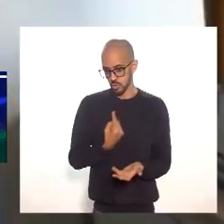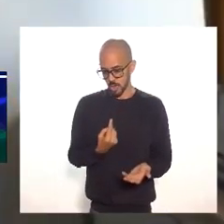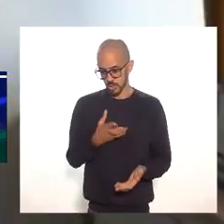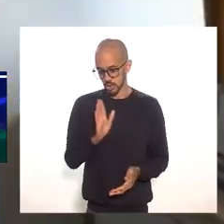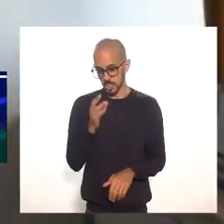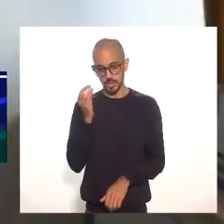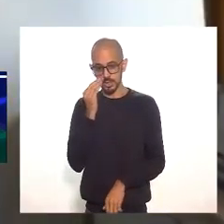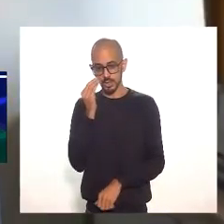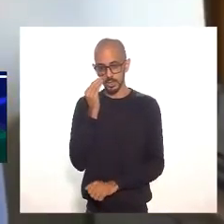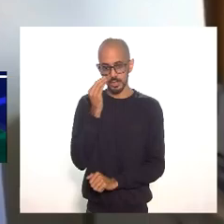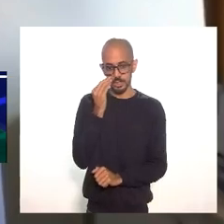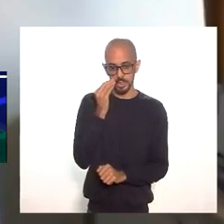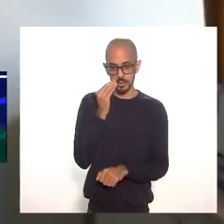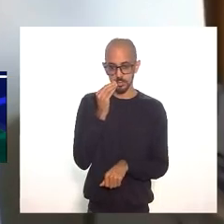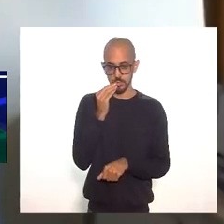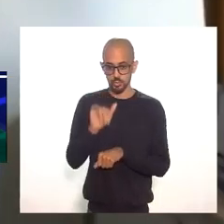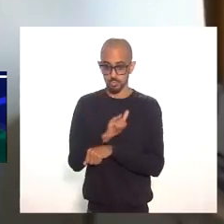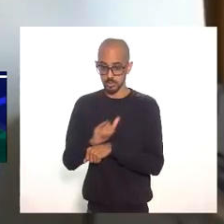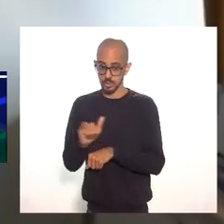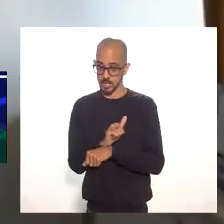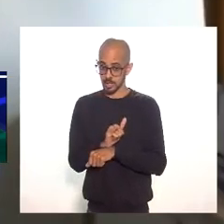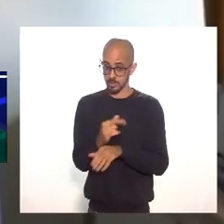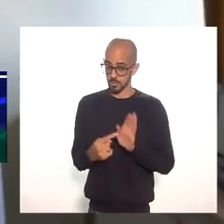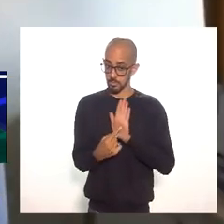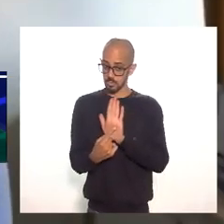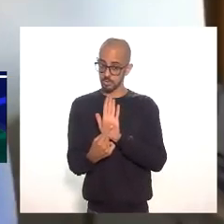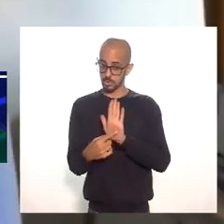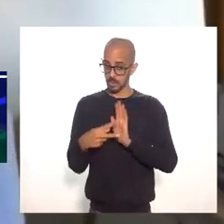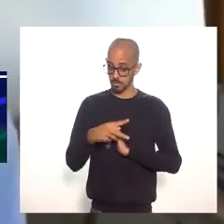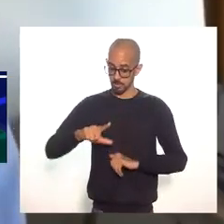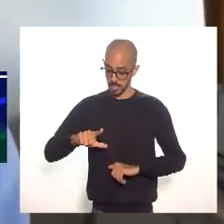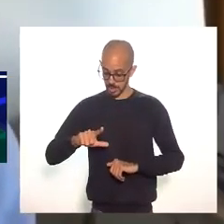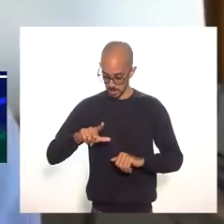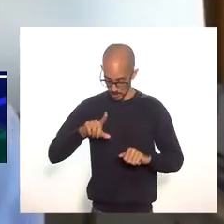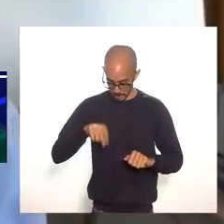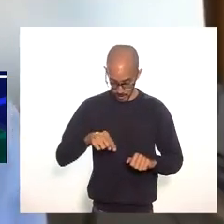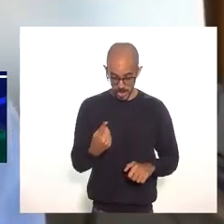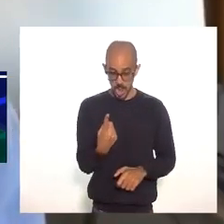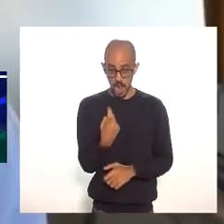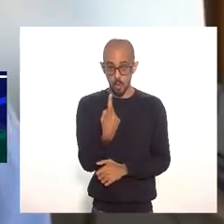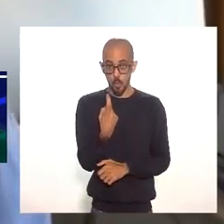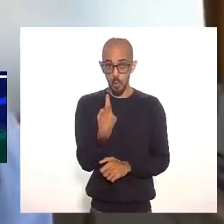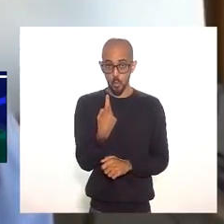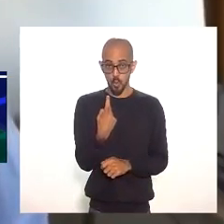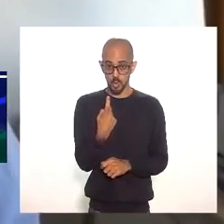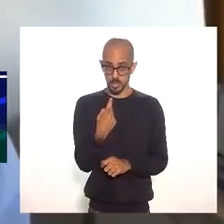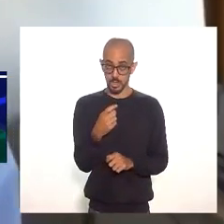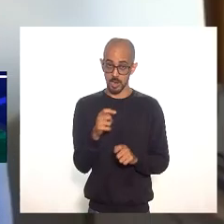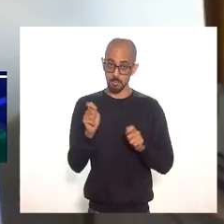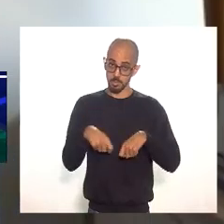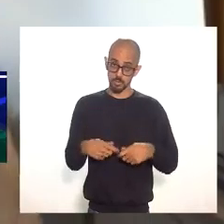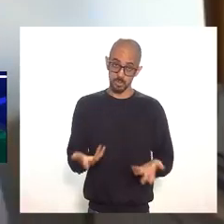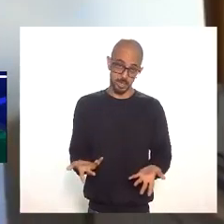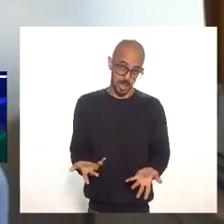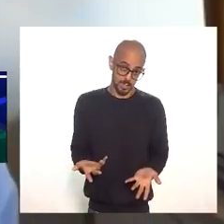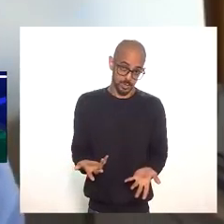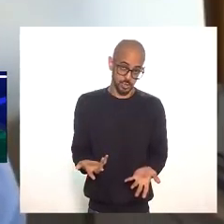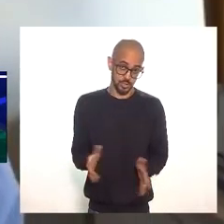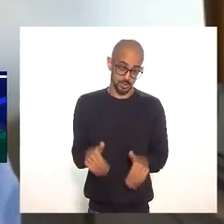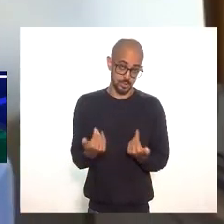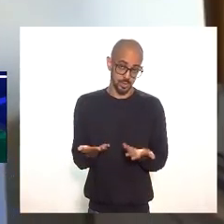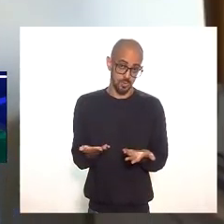formas possíveis, mostrar nesse projeto que essa é a única hipótese. Eu volto a